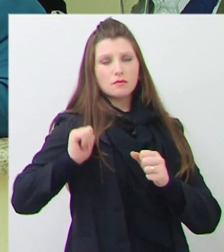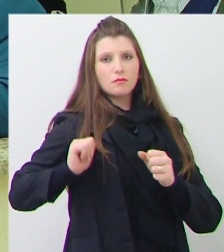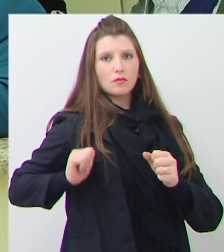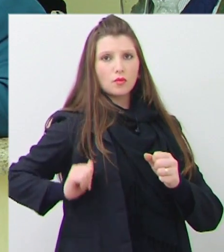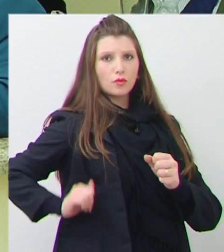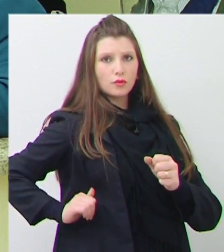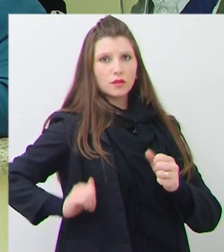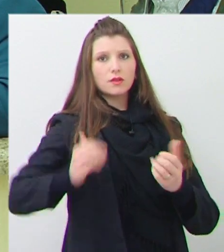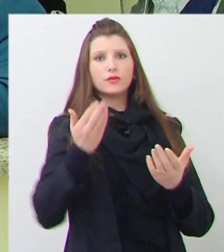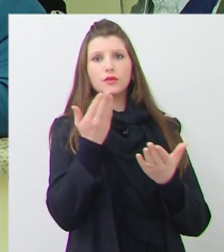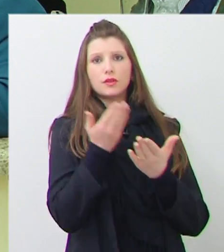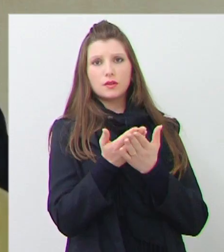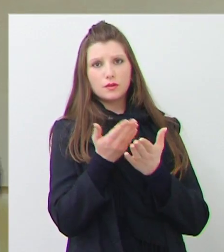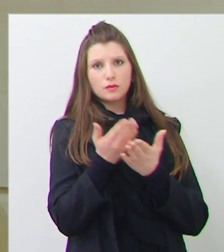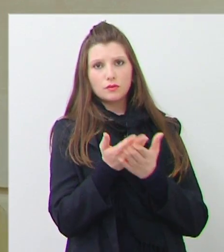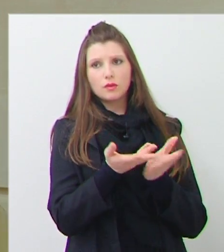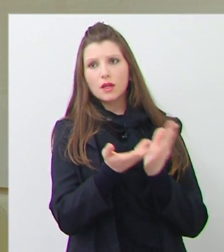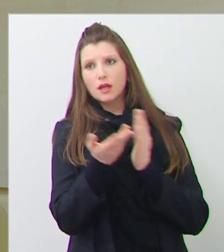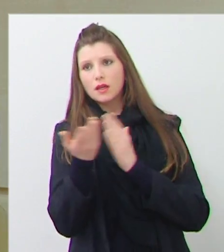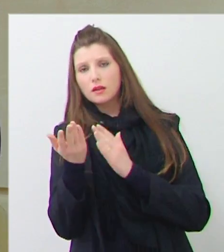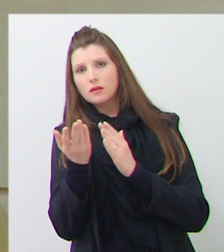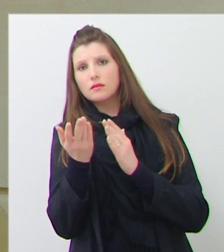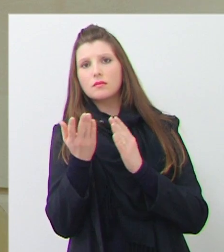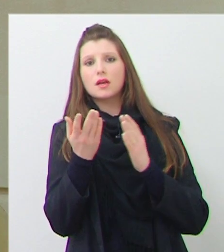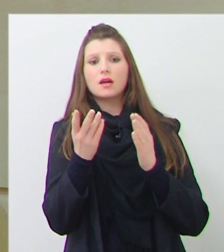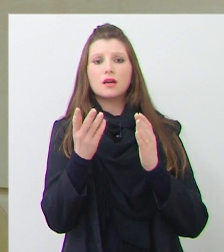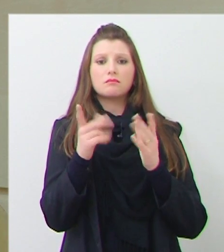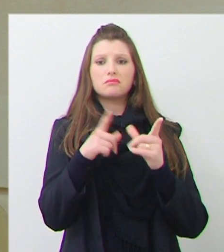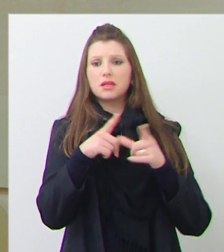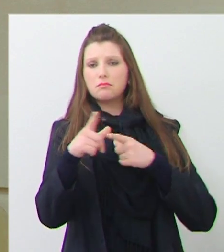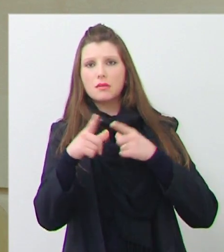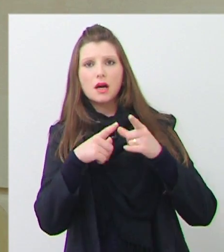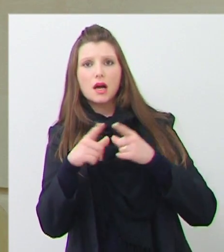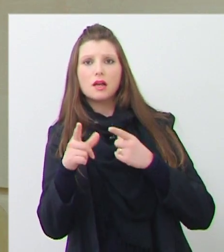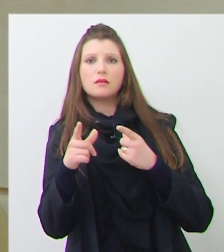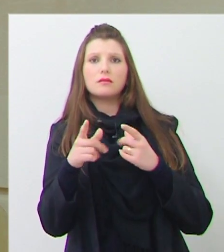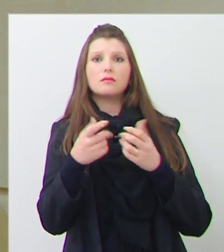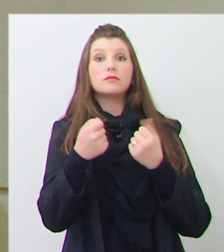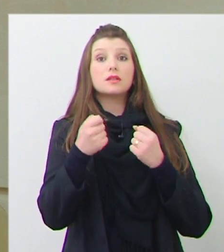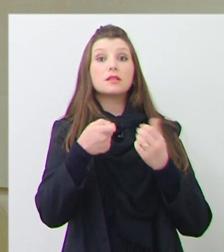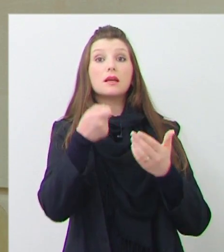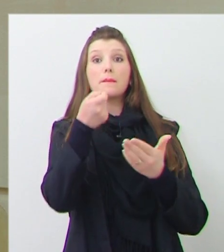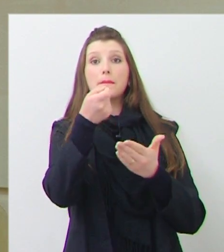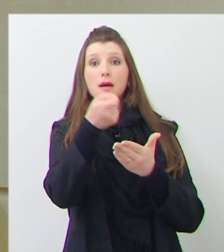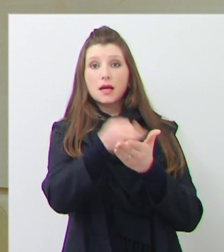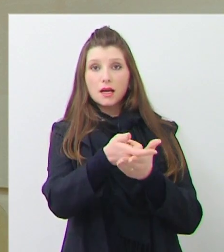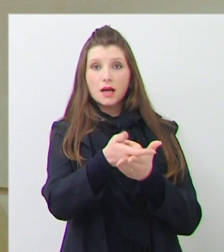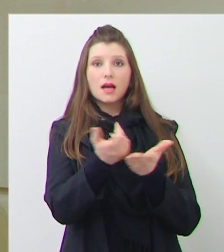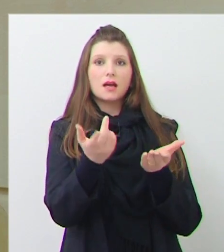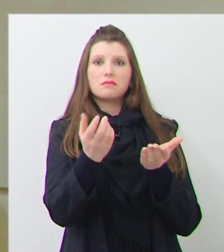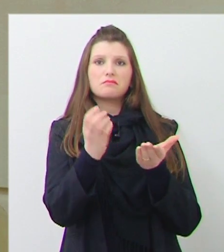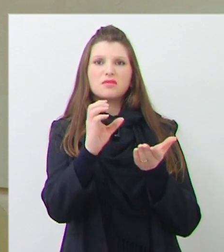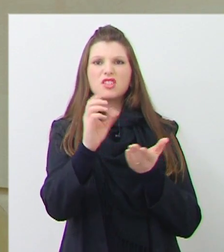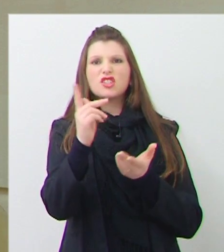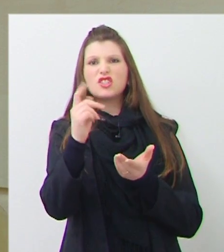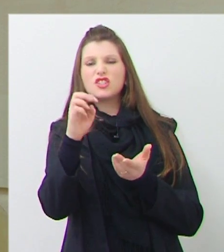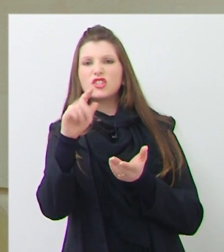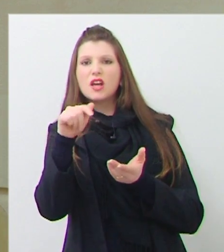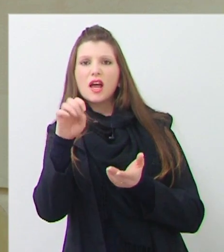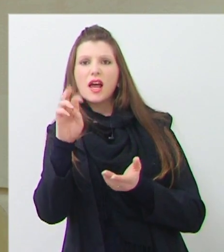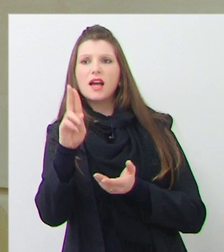cedido aos funcionários, a quem tem direito, tem que ser pago em cheque ou pago em espécie ou transferência